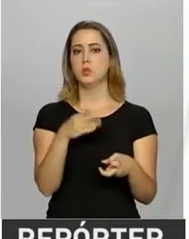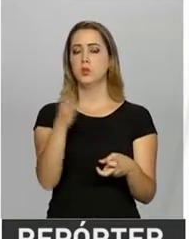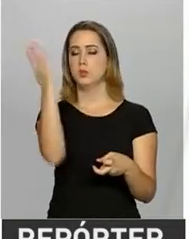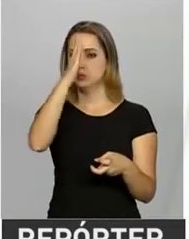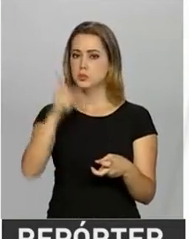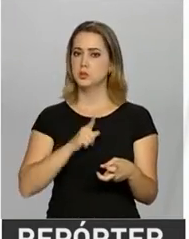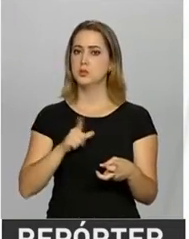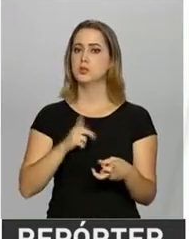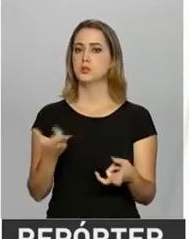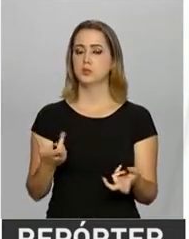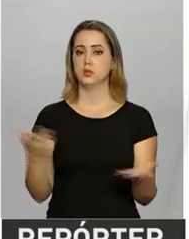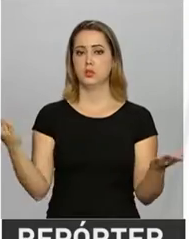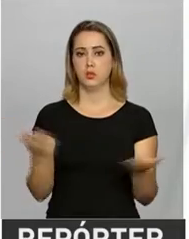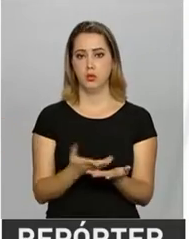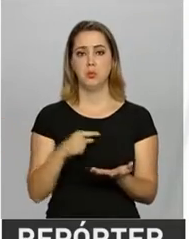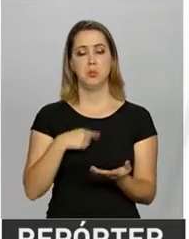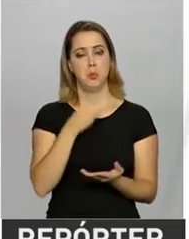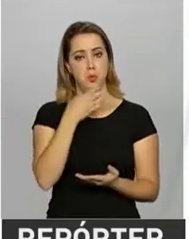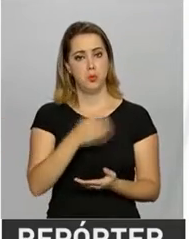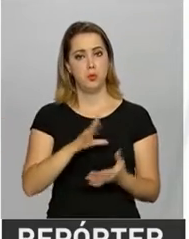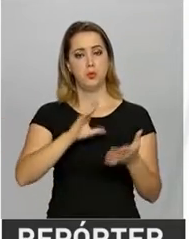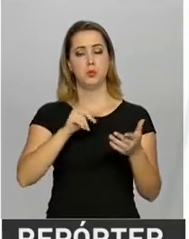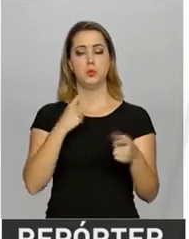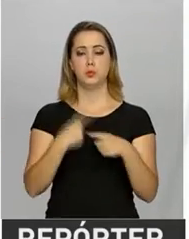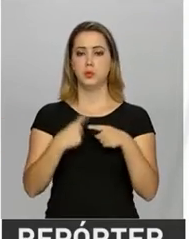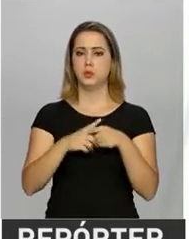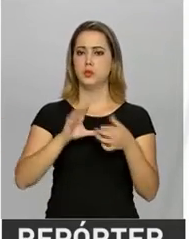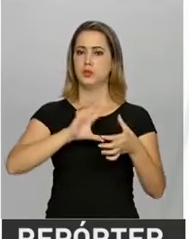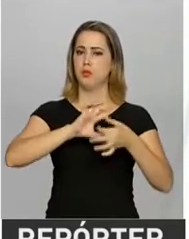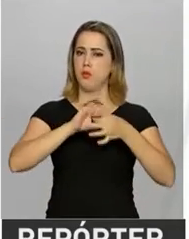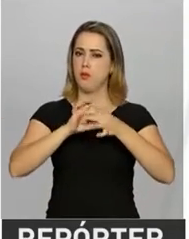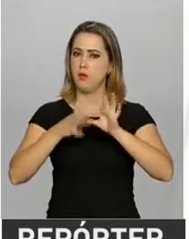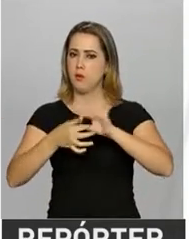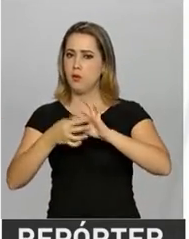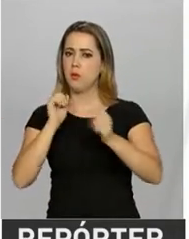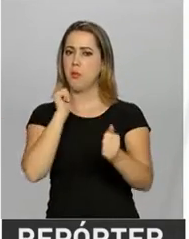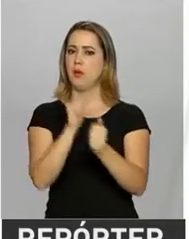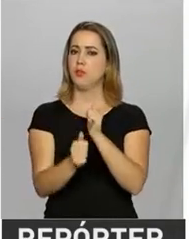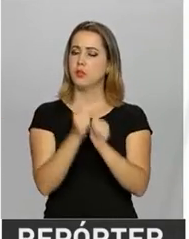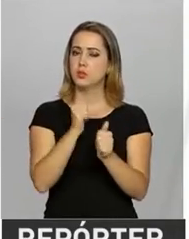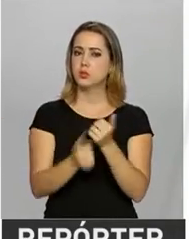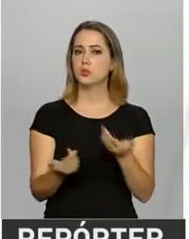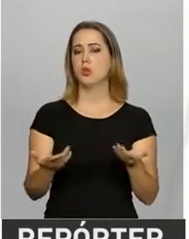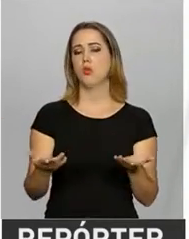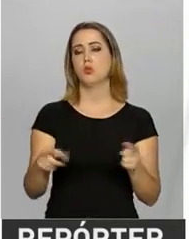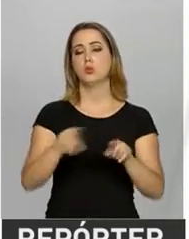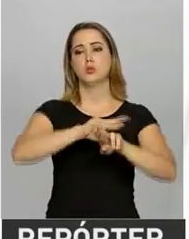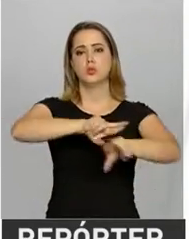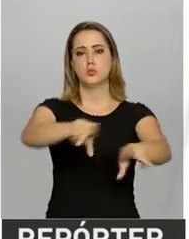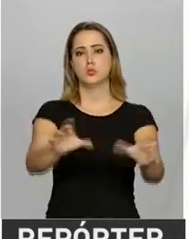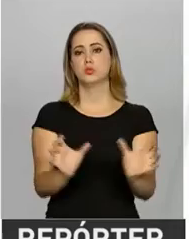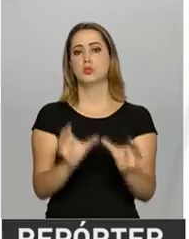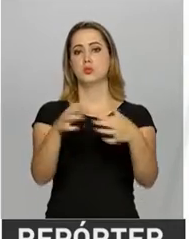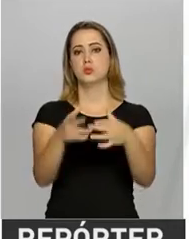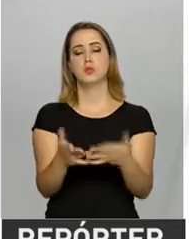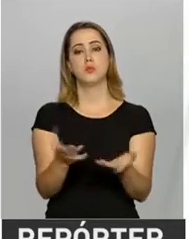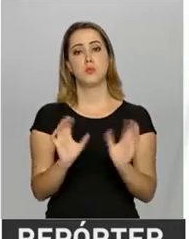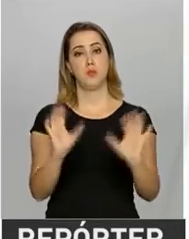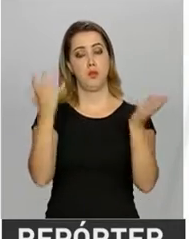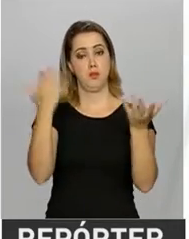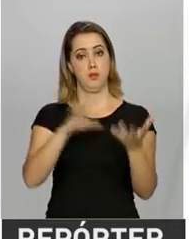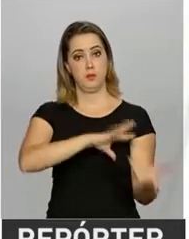grande por conta dos jogos pan-americanos copa do mundo olimpíadas e que funcionou muito bem com ovos